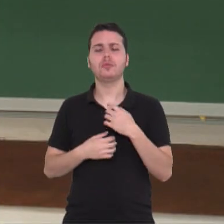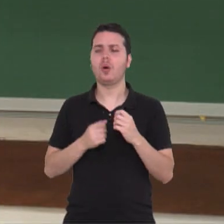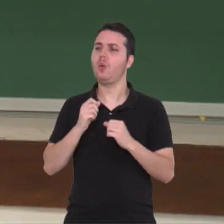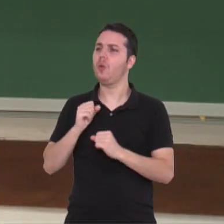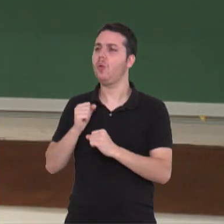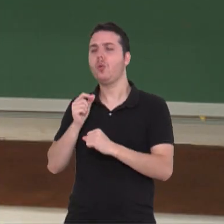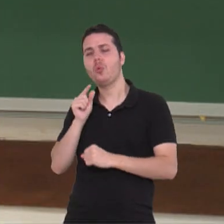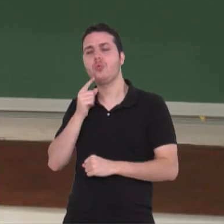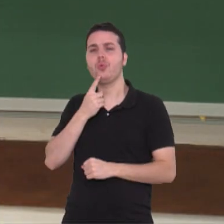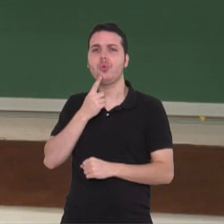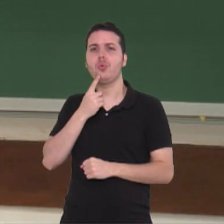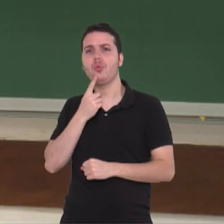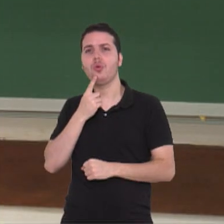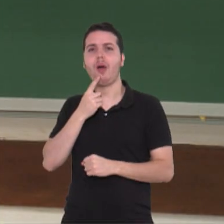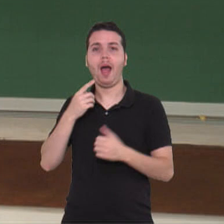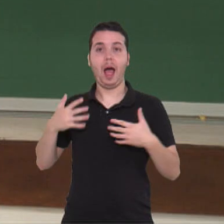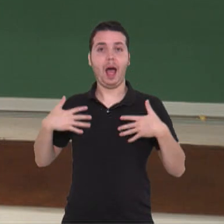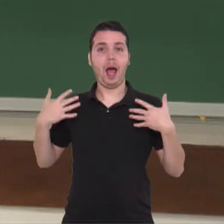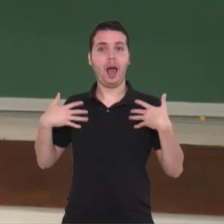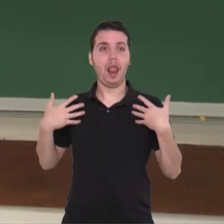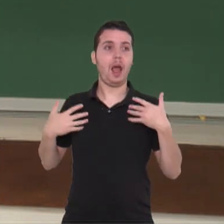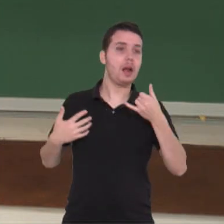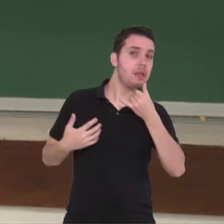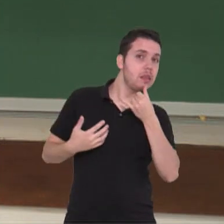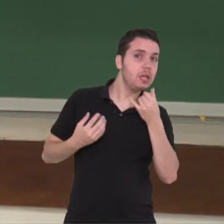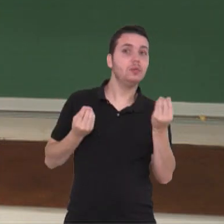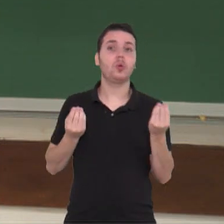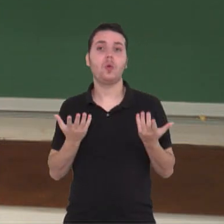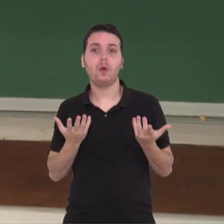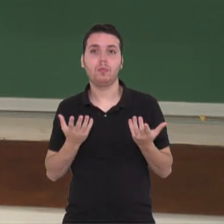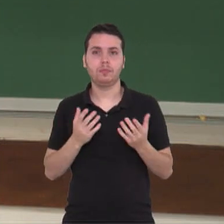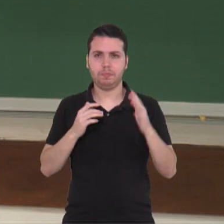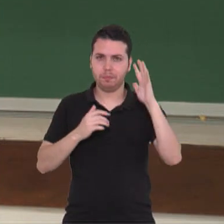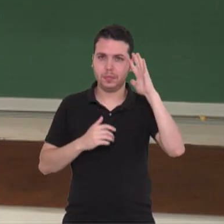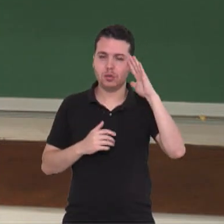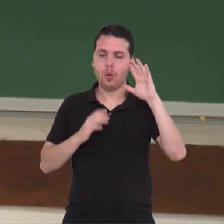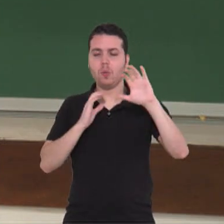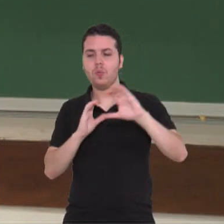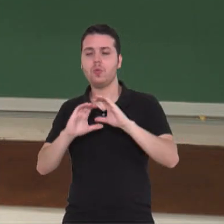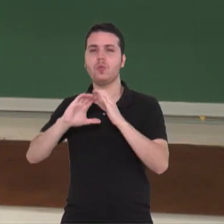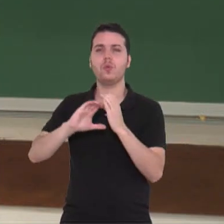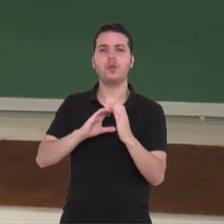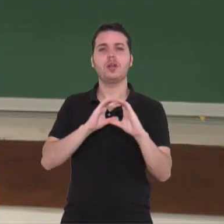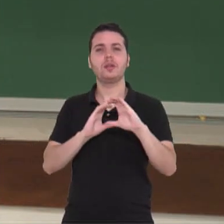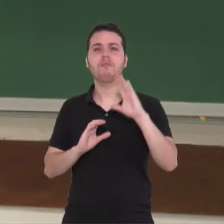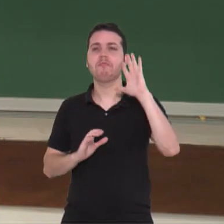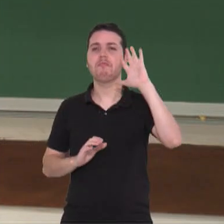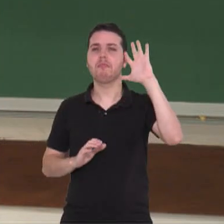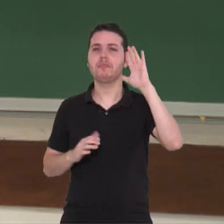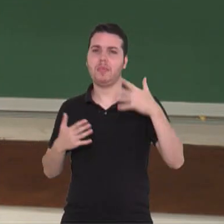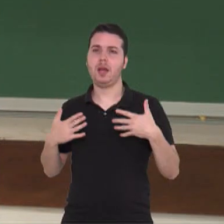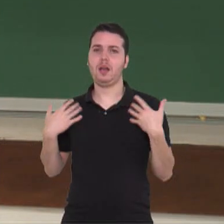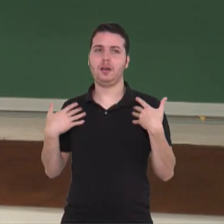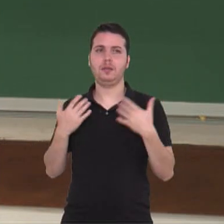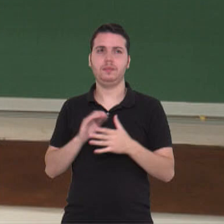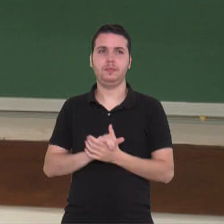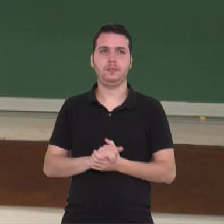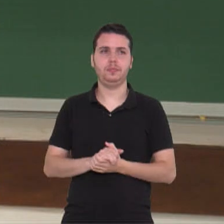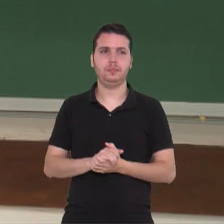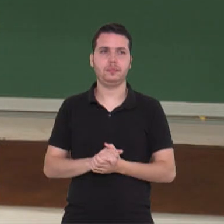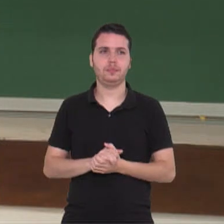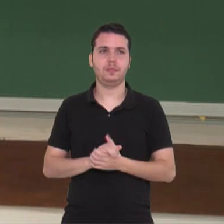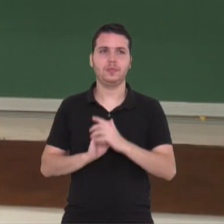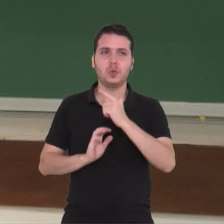voltou alegre, triste? Vamos pensar nisso. Então ele voltou cantando. Então vamos imaginar que ele está alegre. Voltou, olha